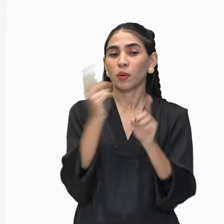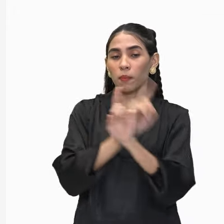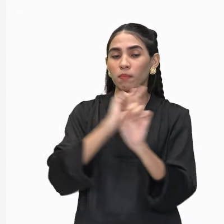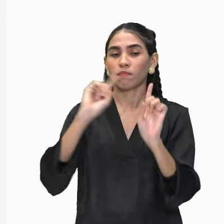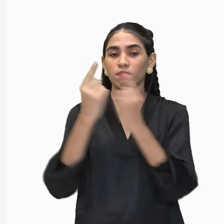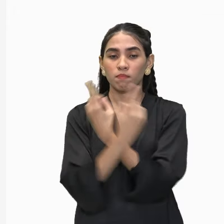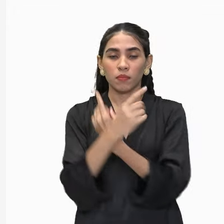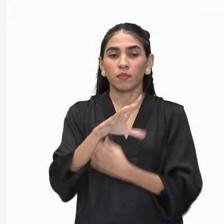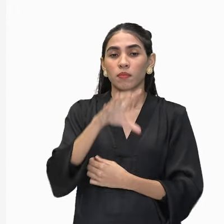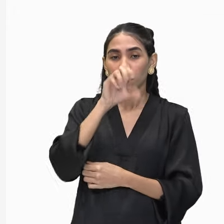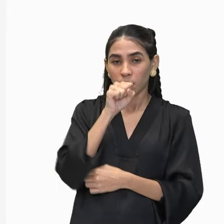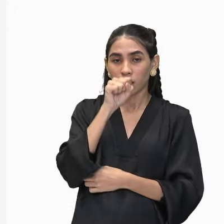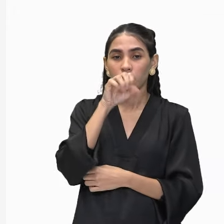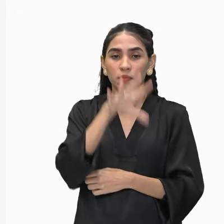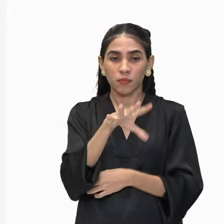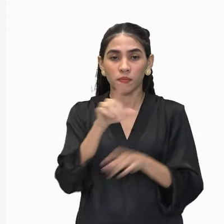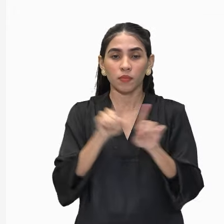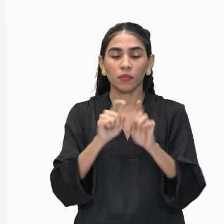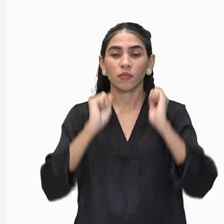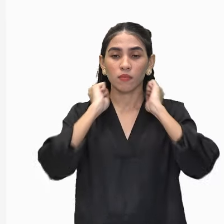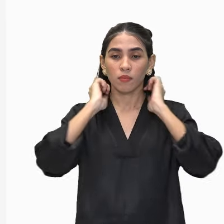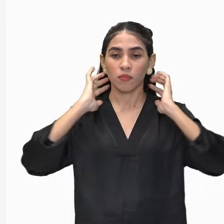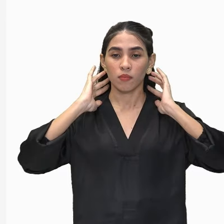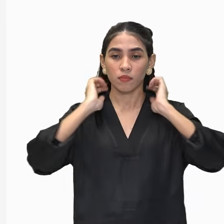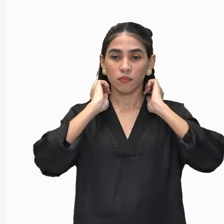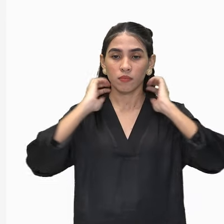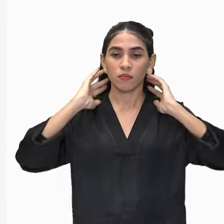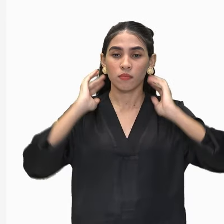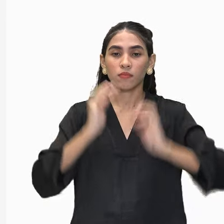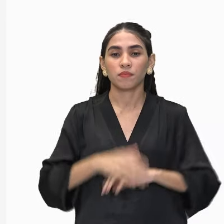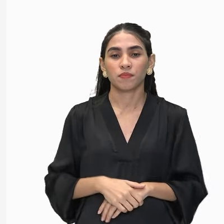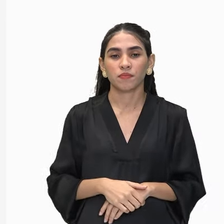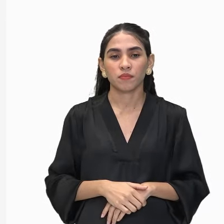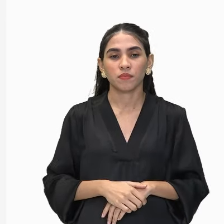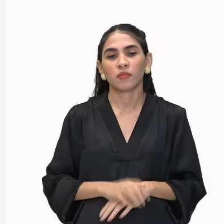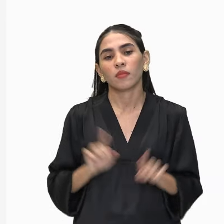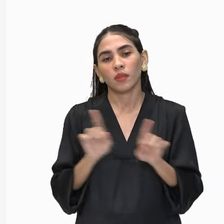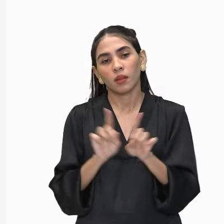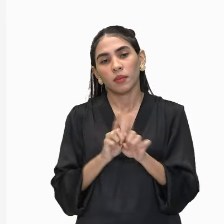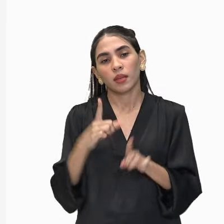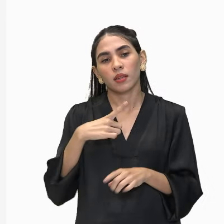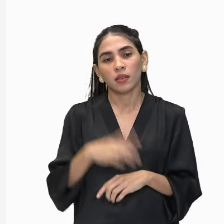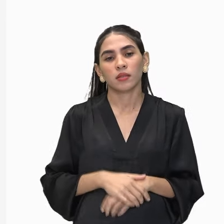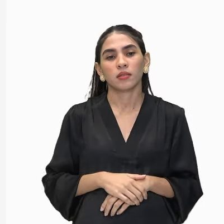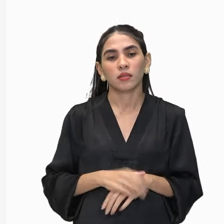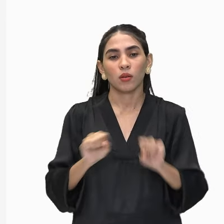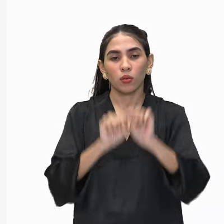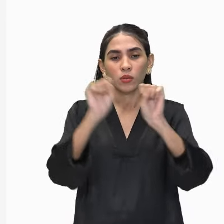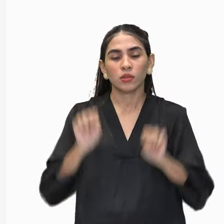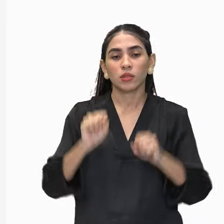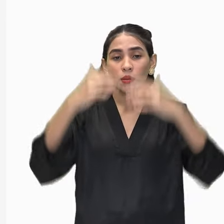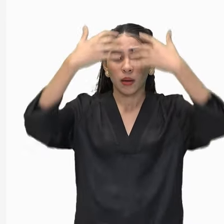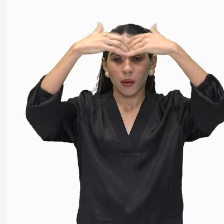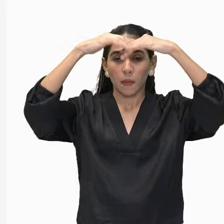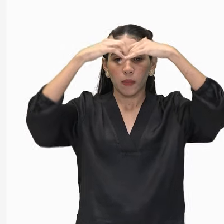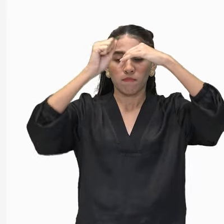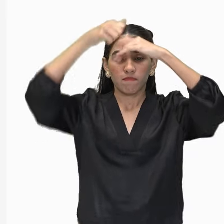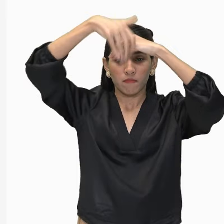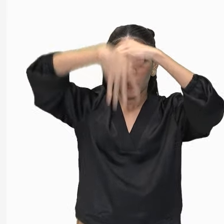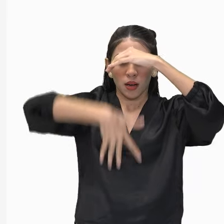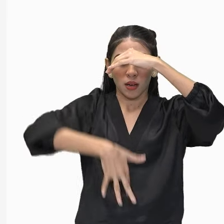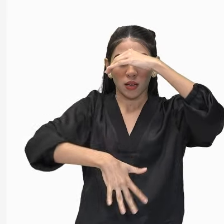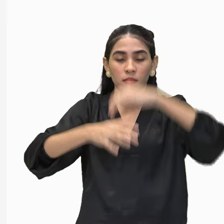como espécies de brânquias epidérmicas. E eles vão ter também um sistema nervoso, só que